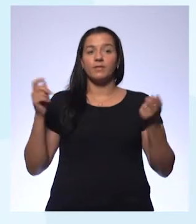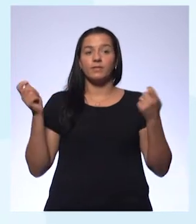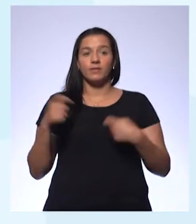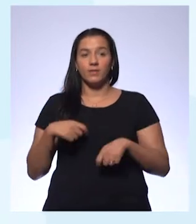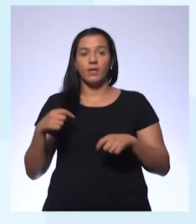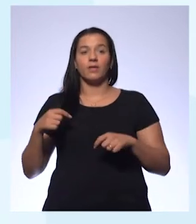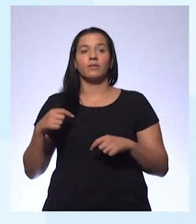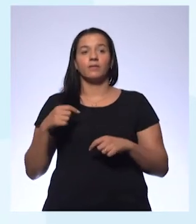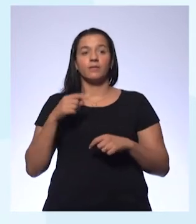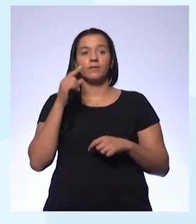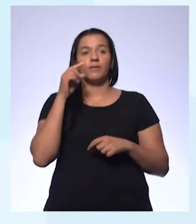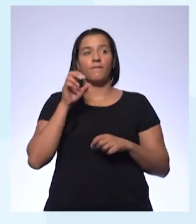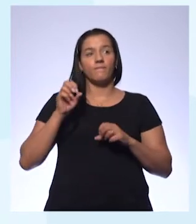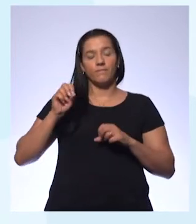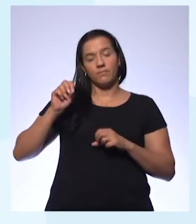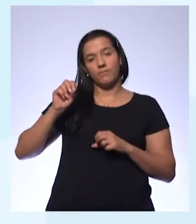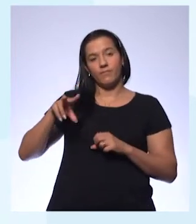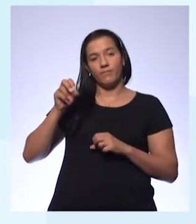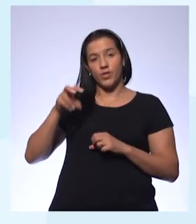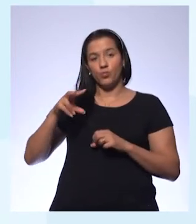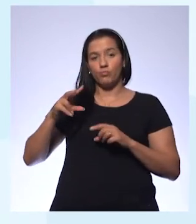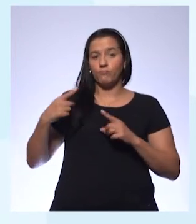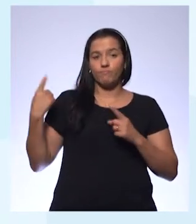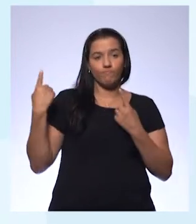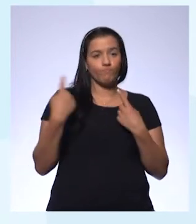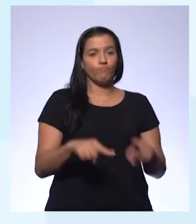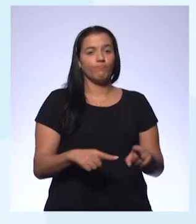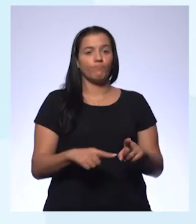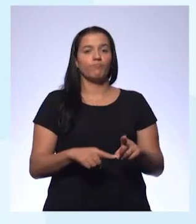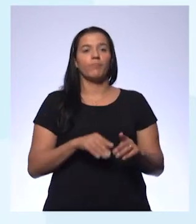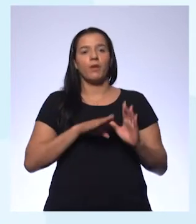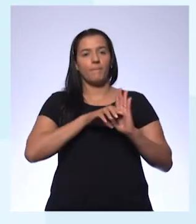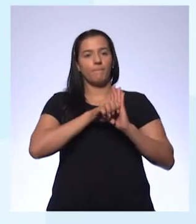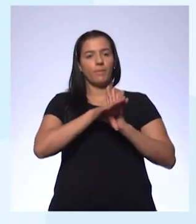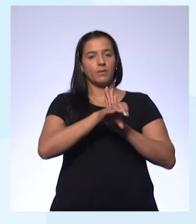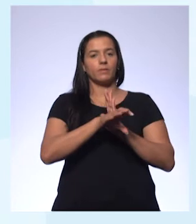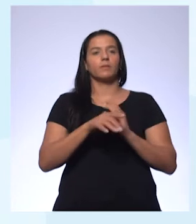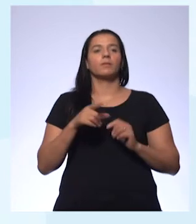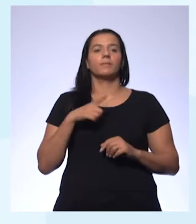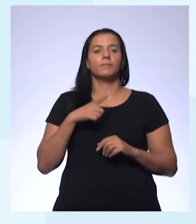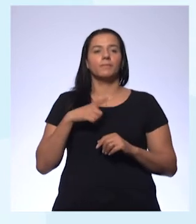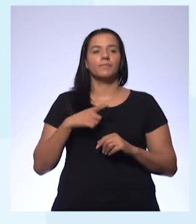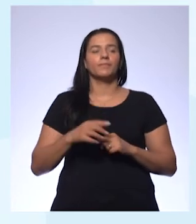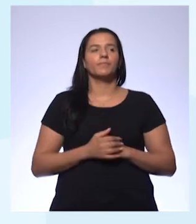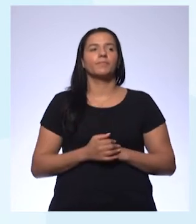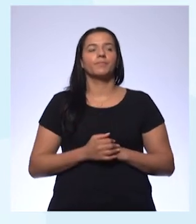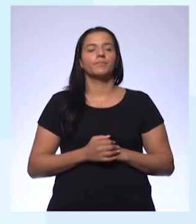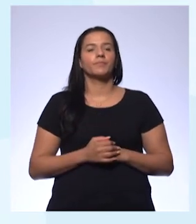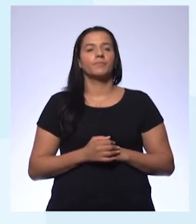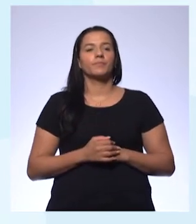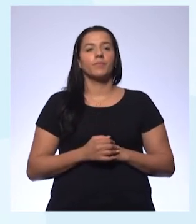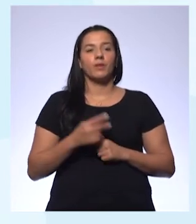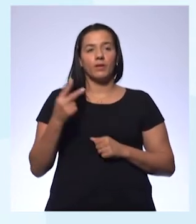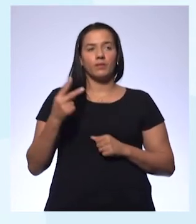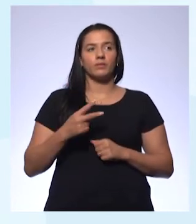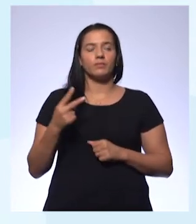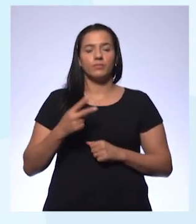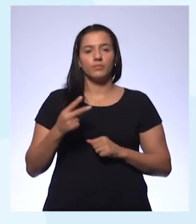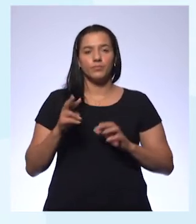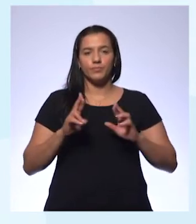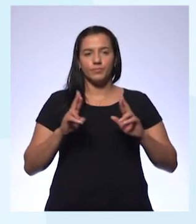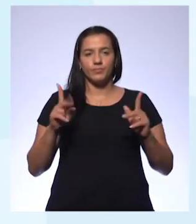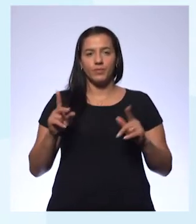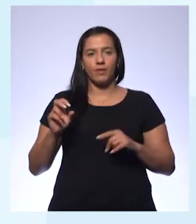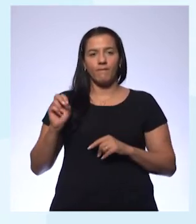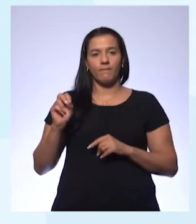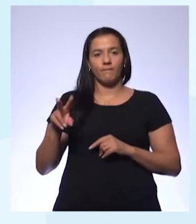e ele ataca. Tá? Tem vírus que atacam bactérias, para você ter ideia. Tá bom? Então, a primeira diferença é essa. A segunda é que o